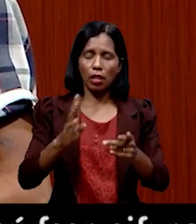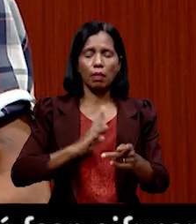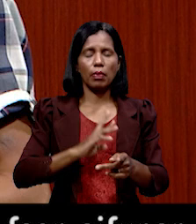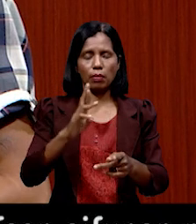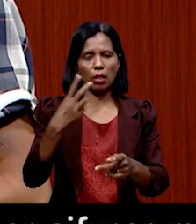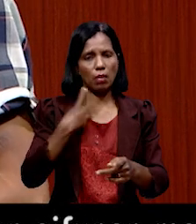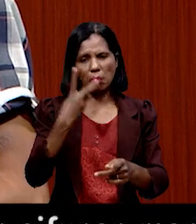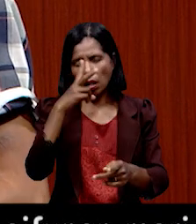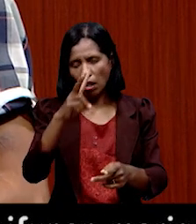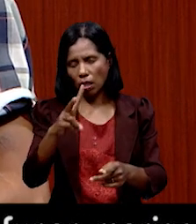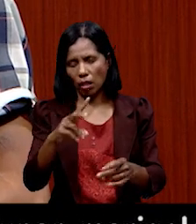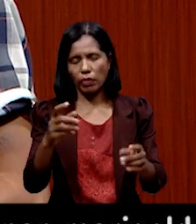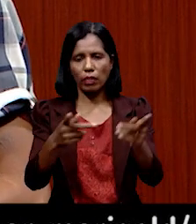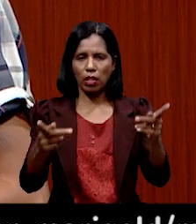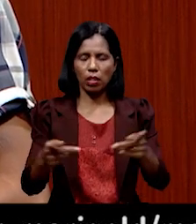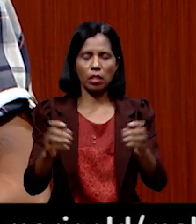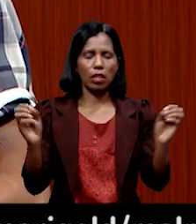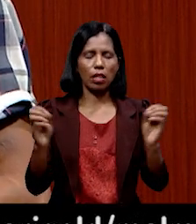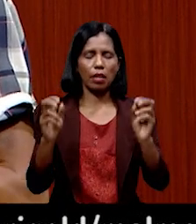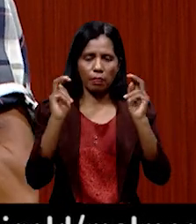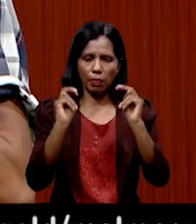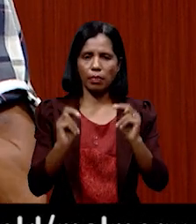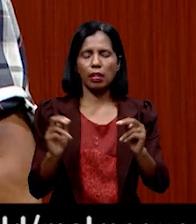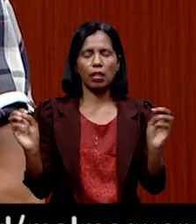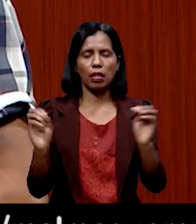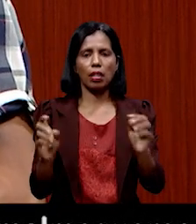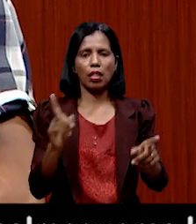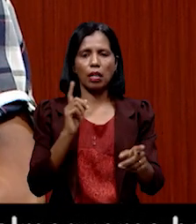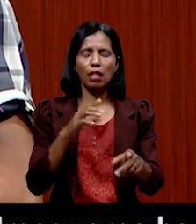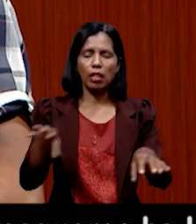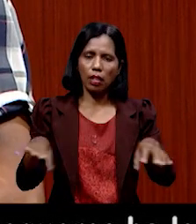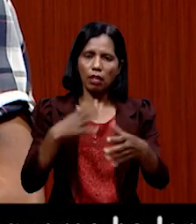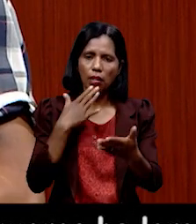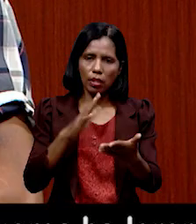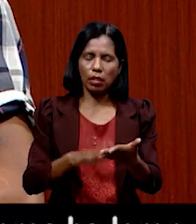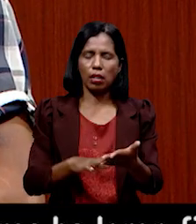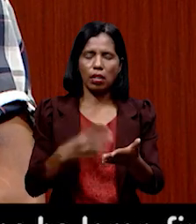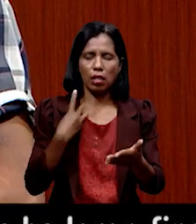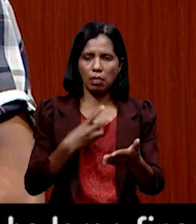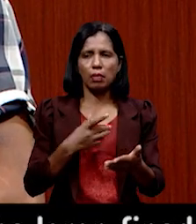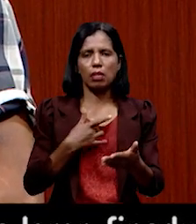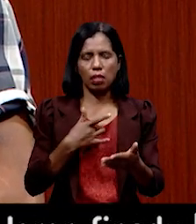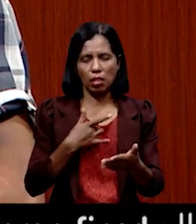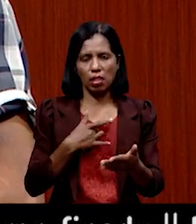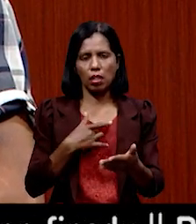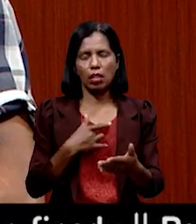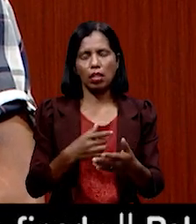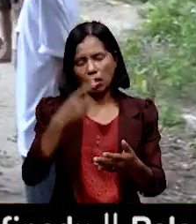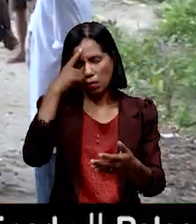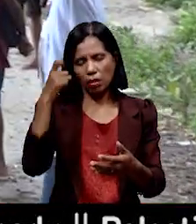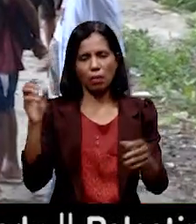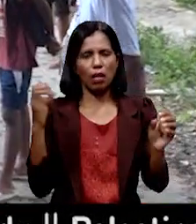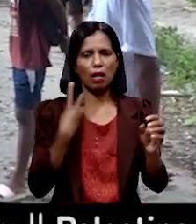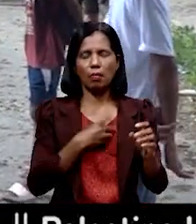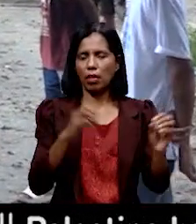mak, ladun, ladun, kondus, amene, cidades, environment, atuatene, tepul, amene, amene, amene, por razão, tambe, se, da, amene, rejeita, ne,